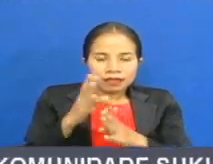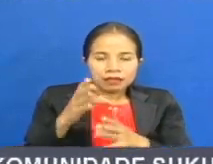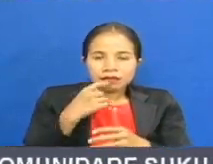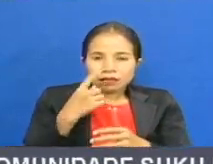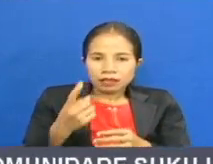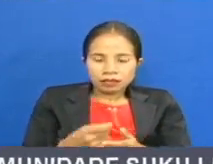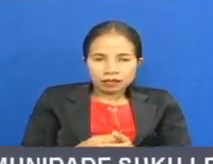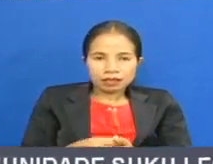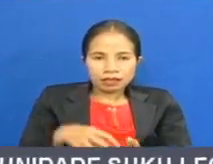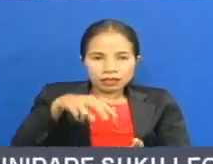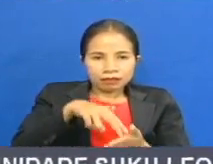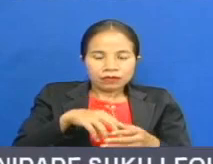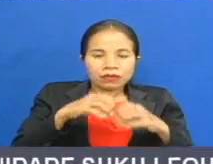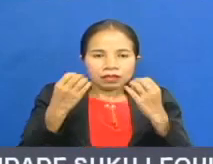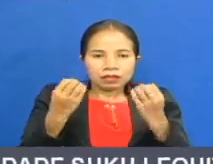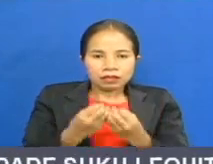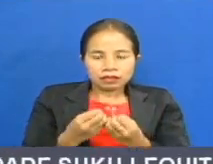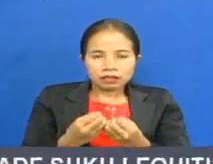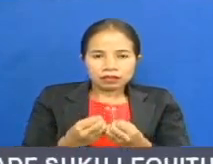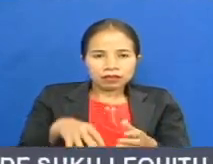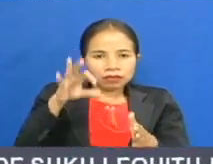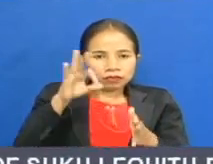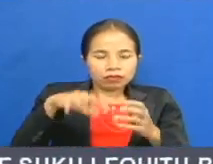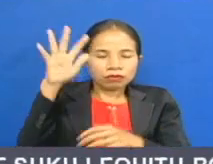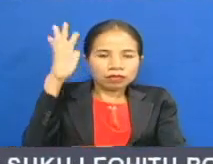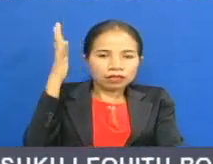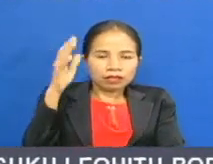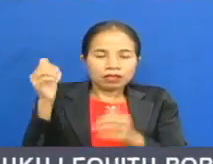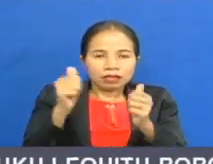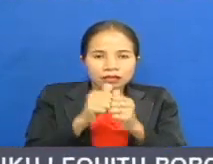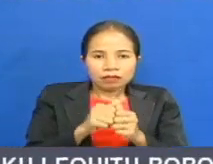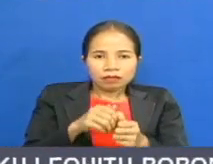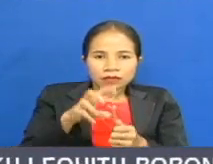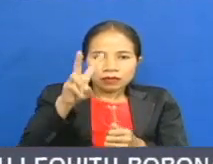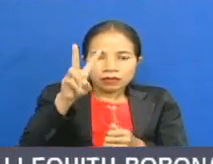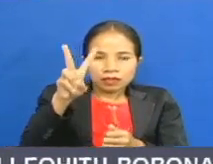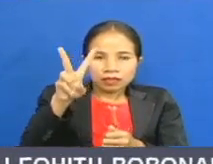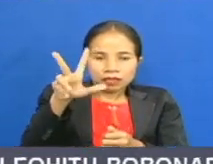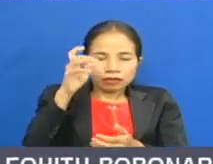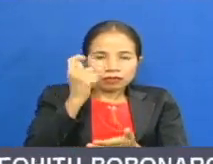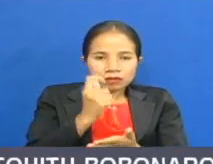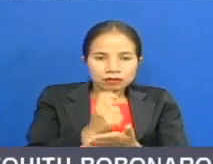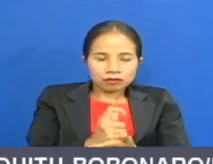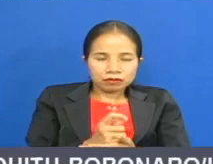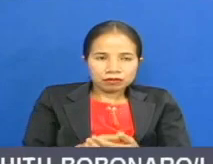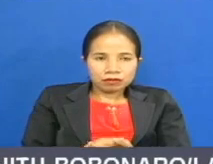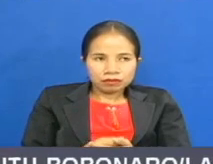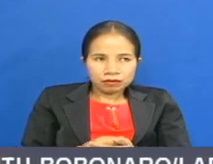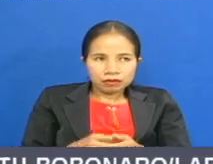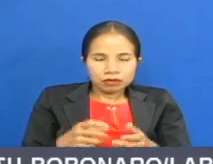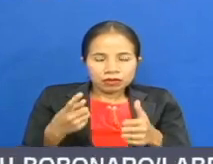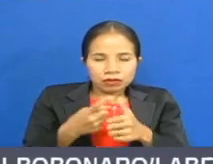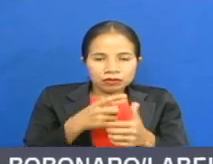relata durante existência Fundação consegue kuda ona ai wan hamutuk rihung atu stolo resin. Objetivo número 1